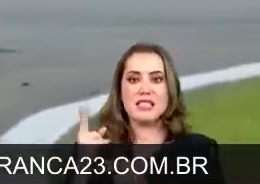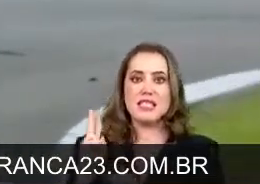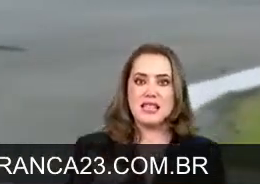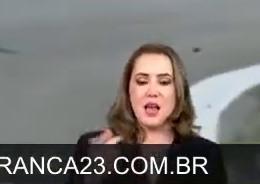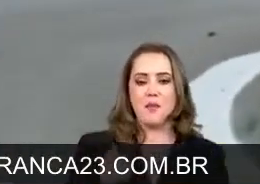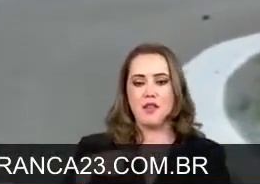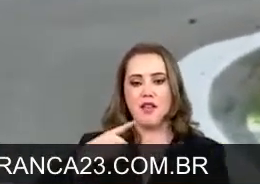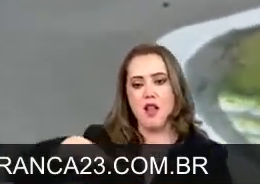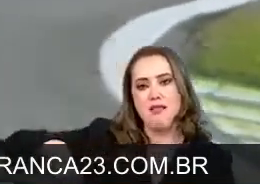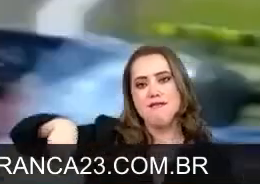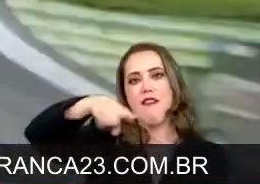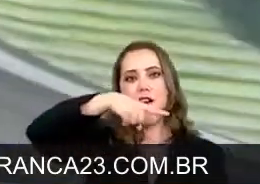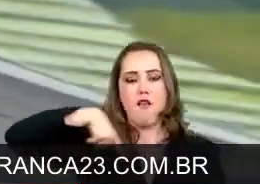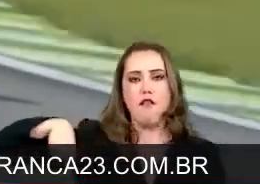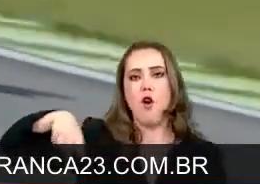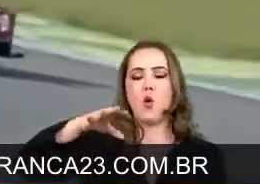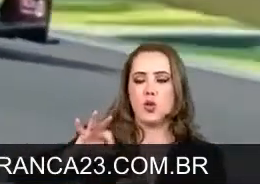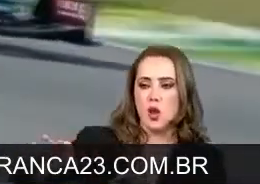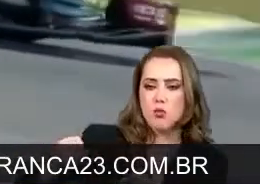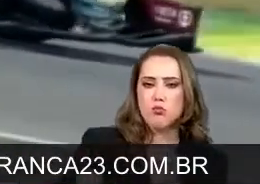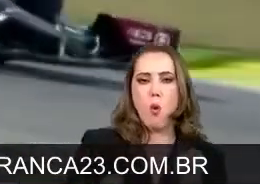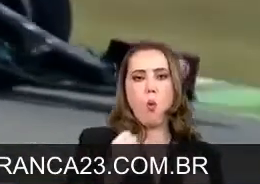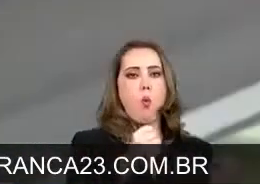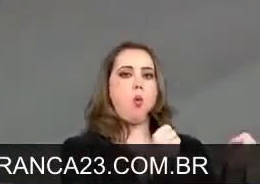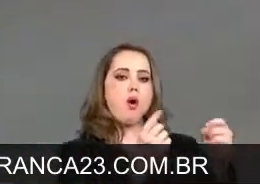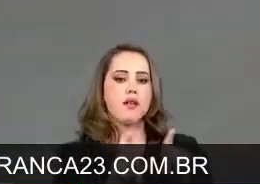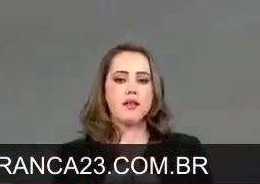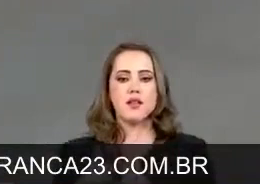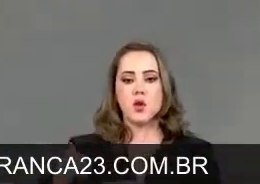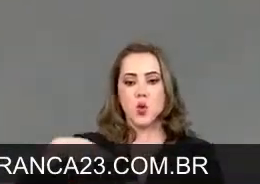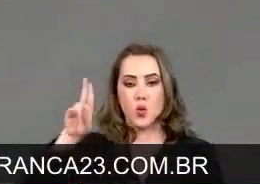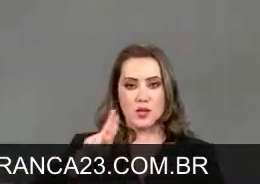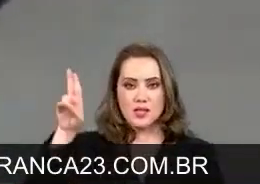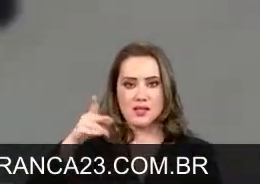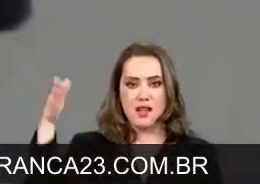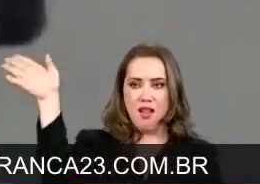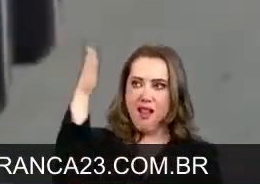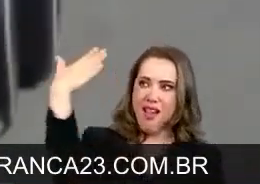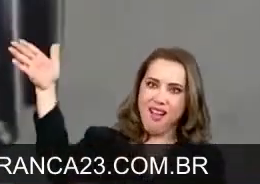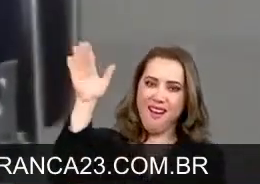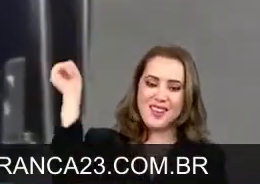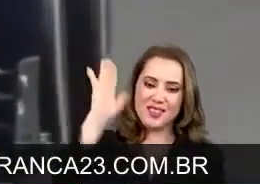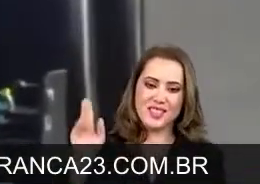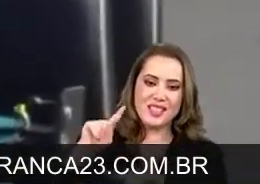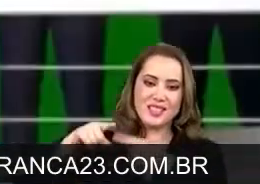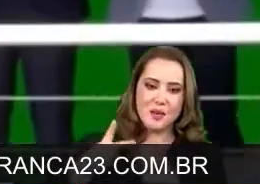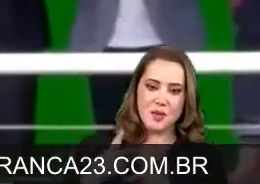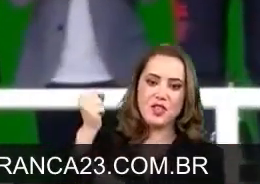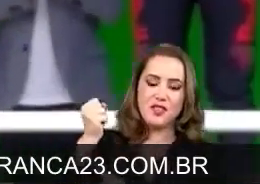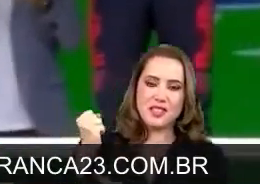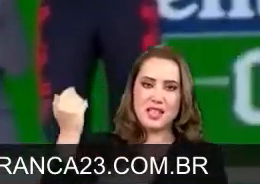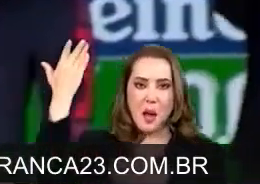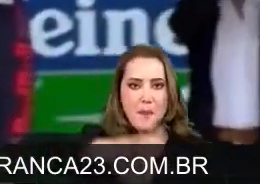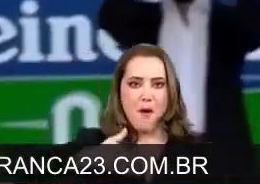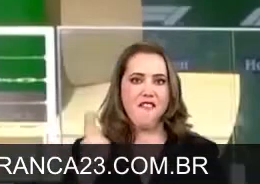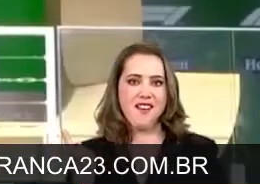fazia. Deu uma volta completa no circuito do Grande Prêmio de São Paulo, com a bandeira do Brasil em punho após vencer a prova. E